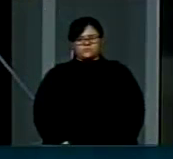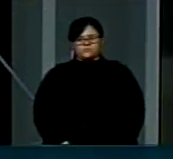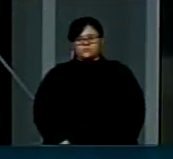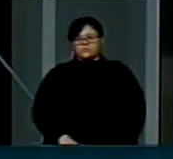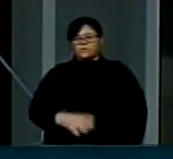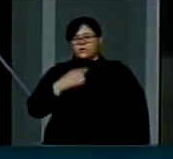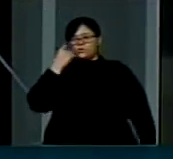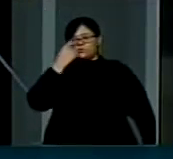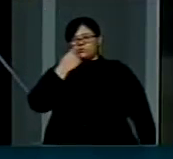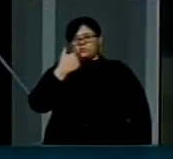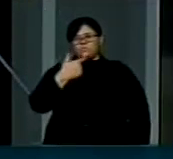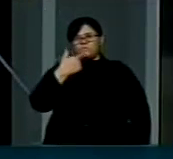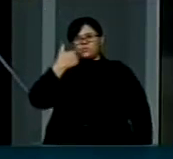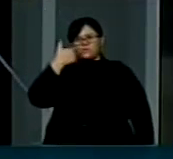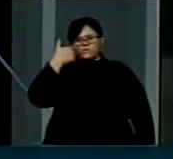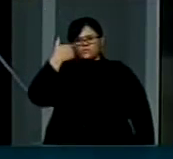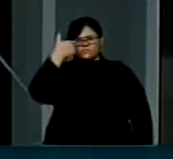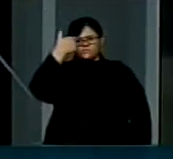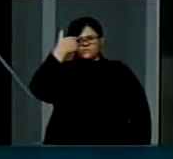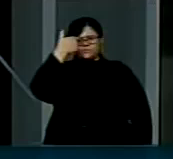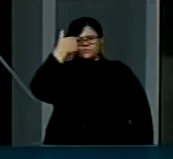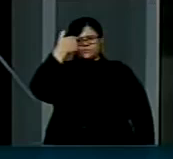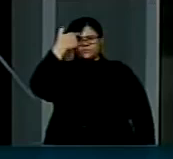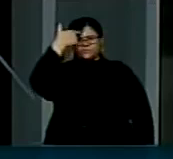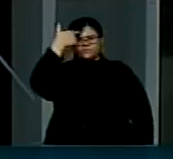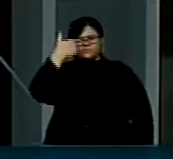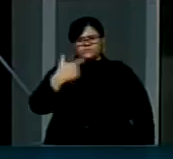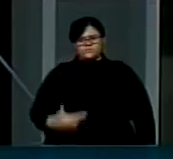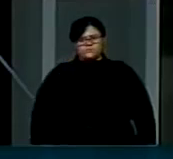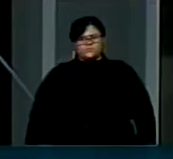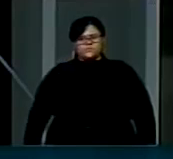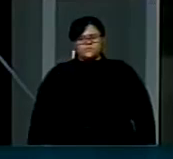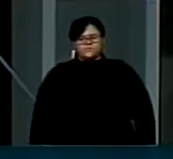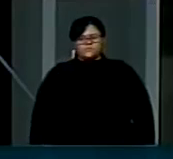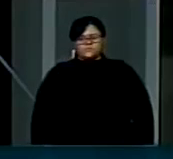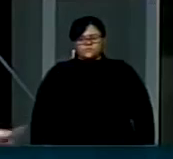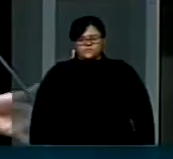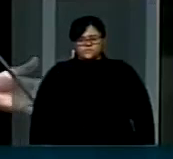daquele jovem e disparando.